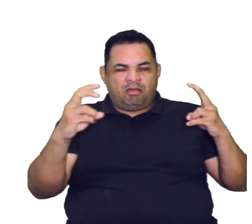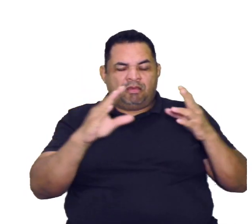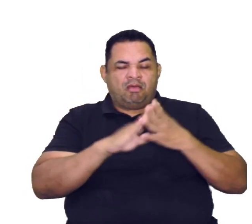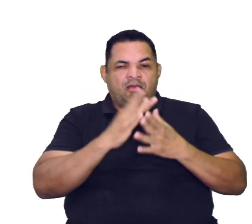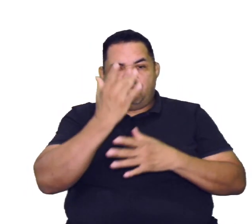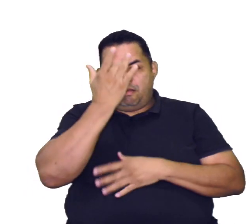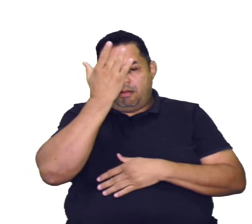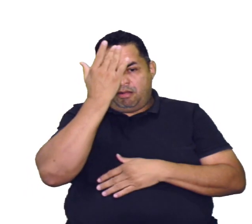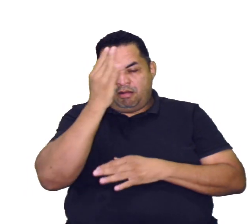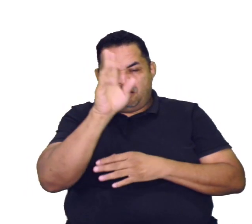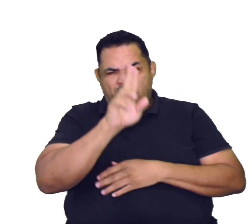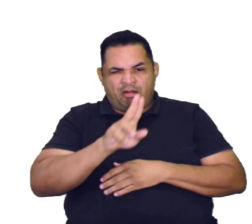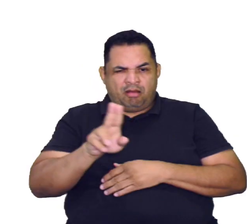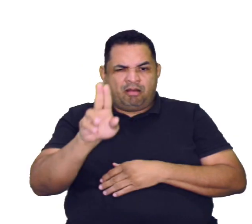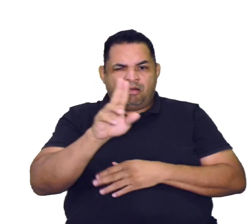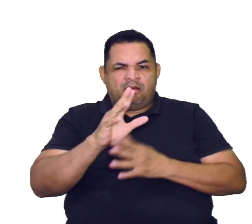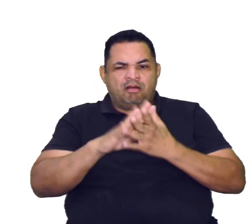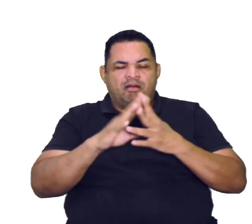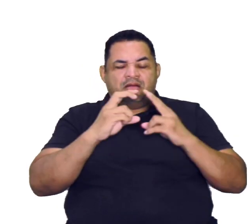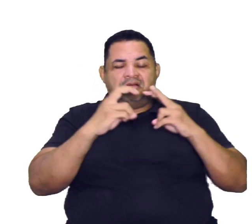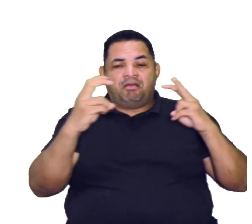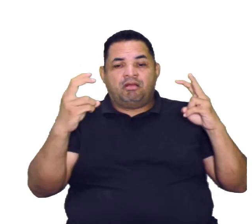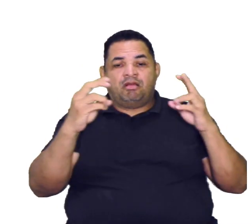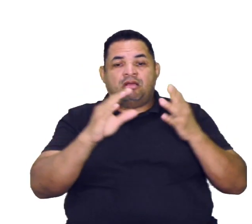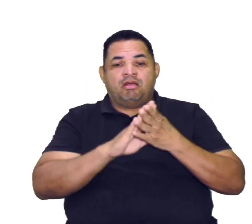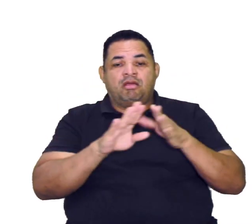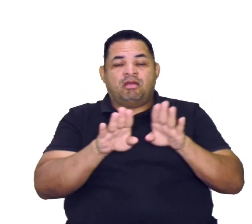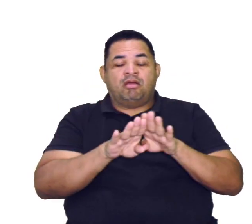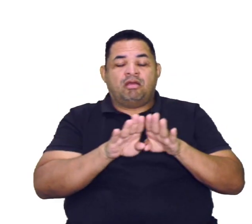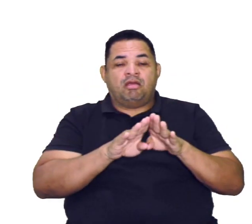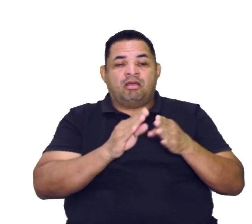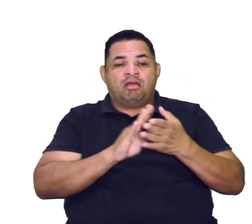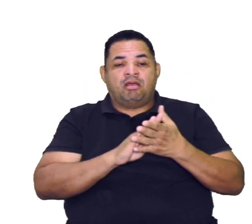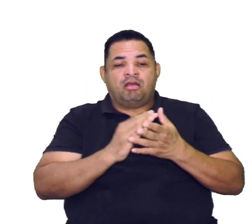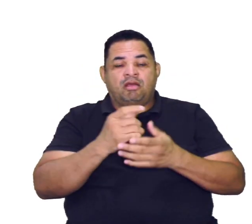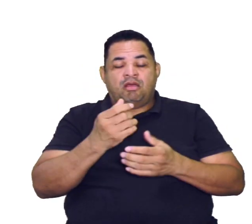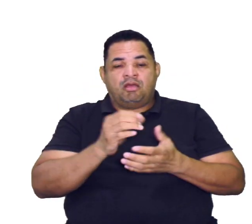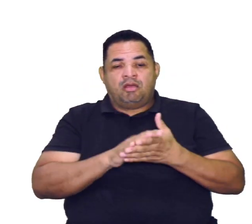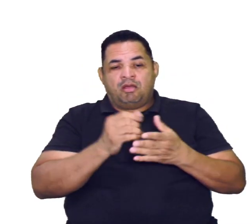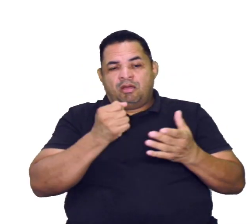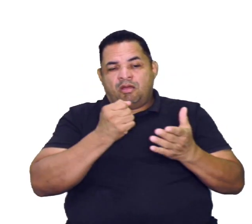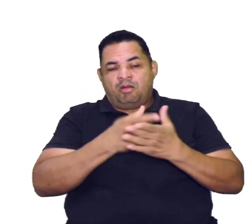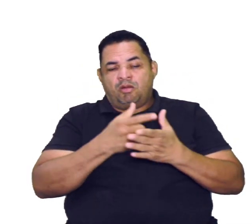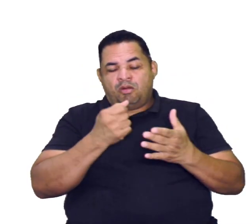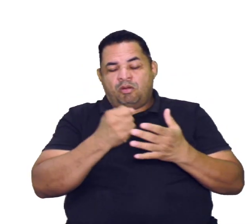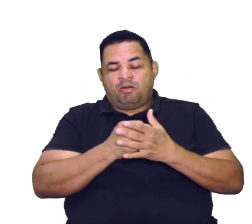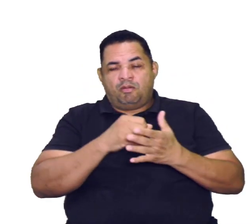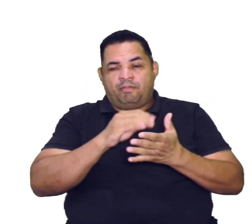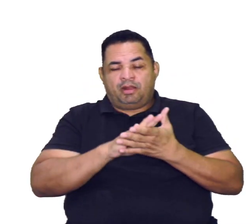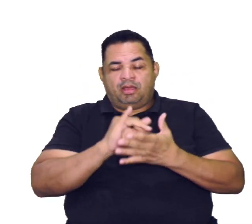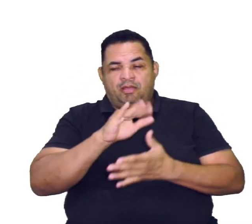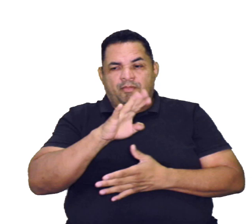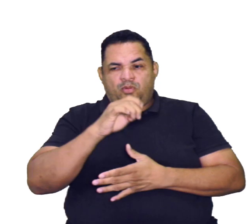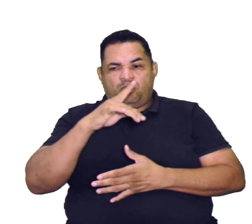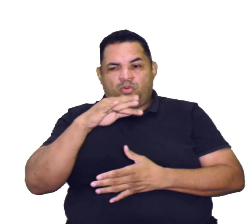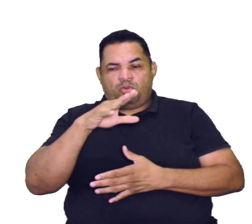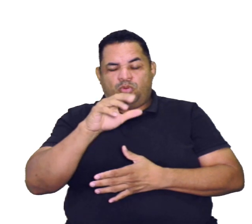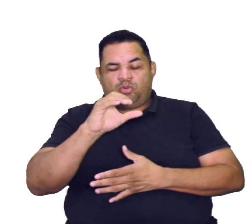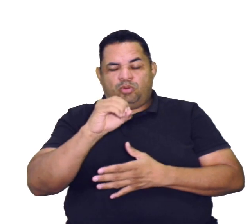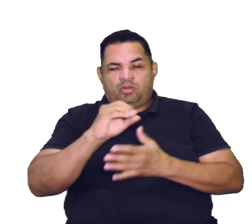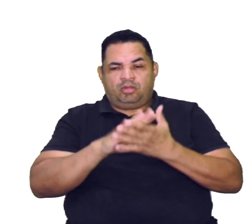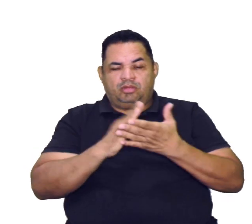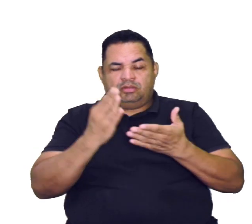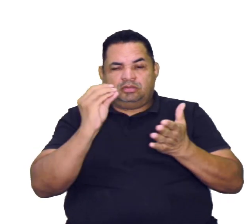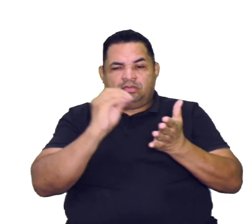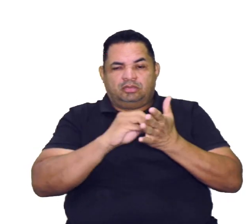à facilidade do consumo online, eu estou exposto aí à compra por impulso e eu também estou